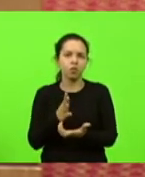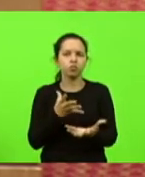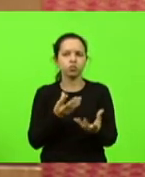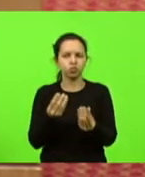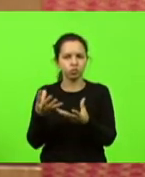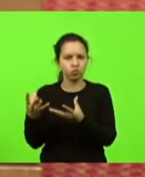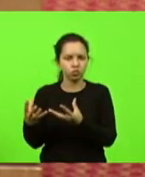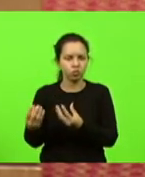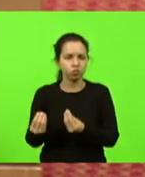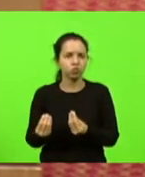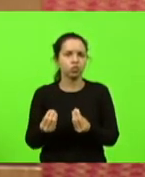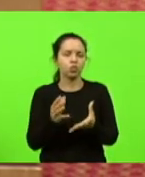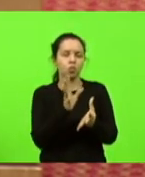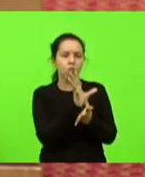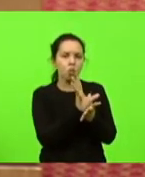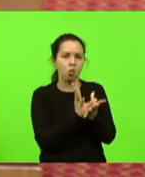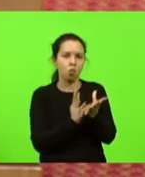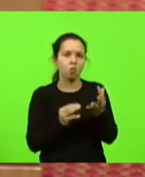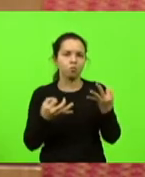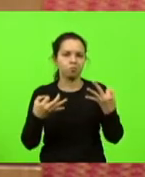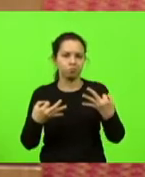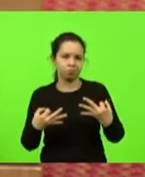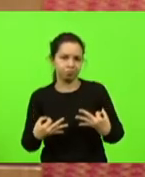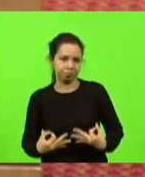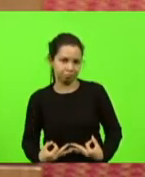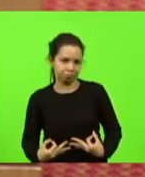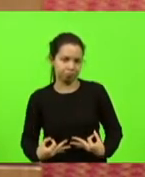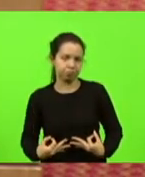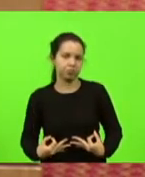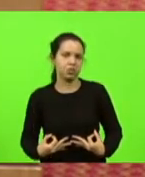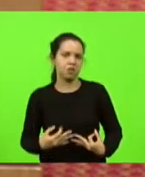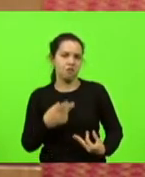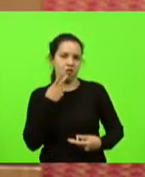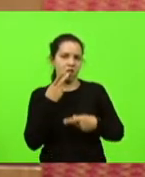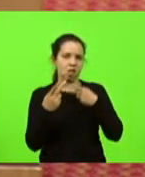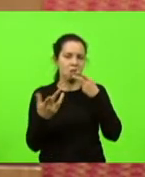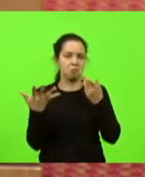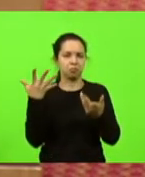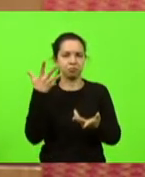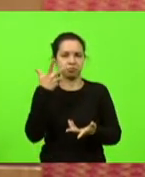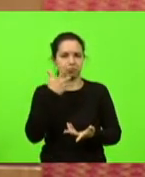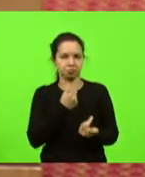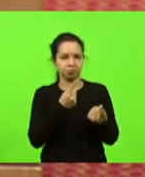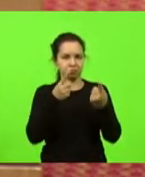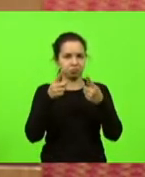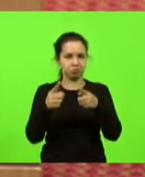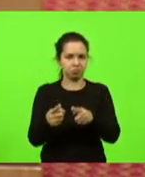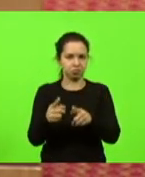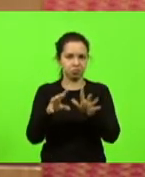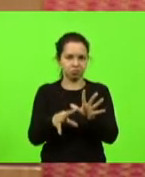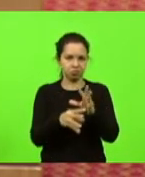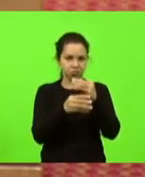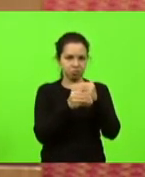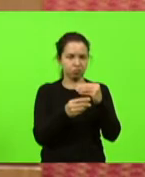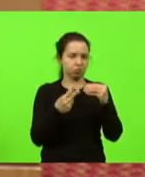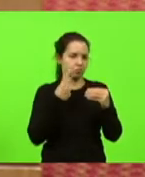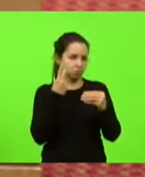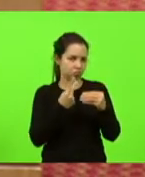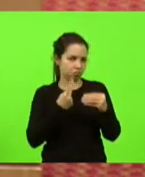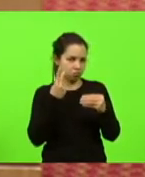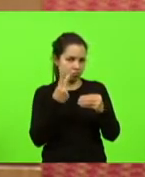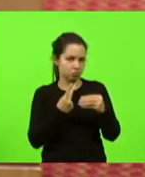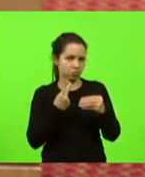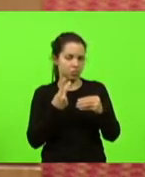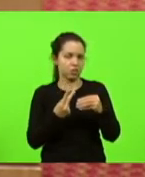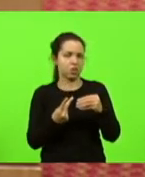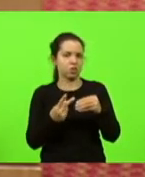lisura. Então, falar bonitinho contra a emenda parlamentar, para quem não suja o sapato